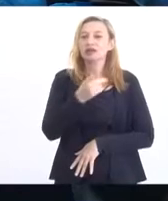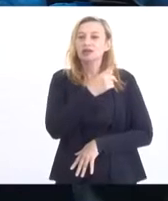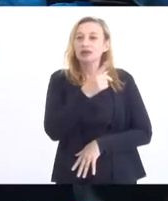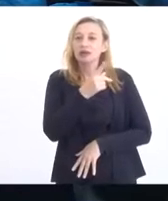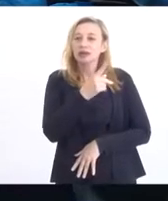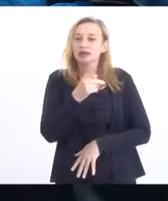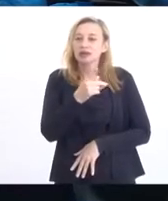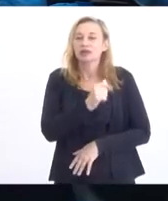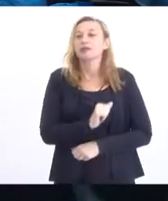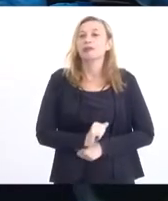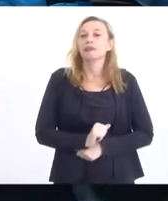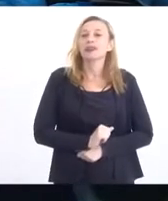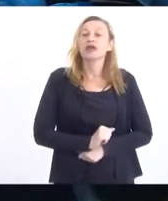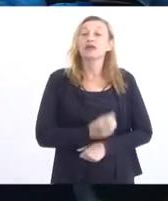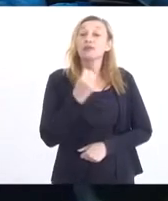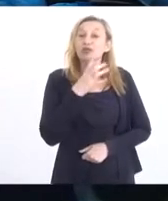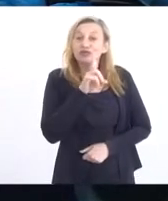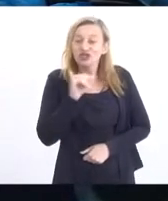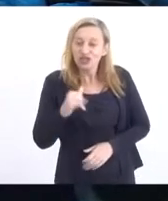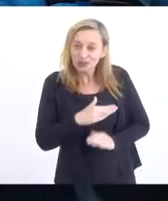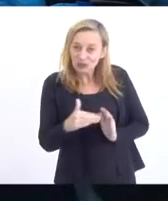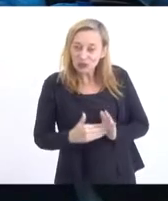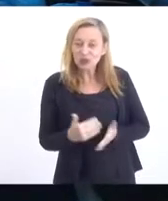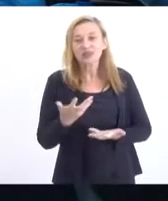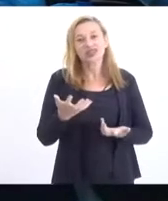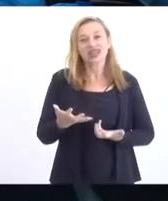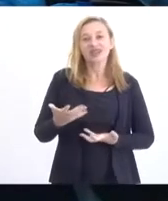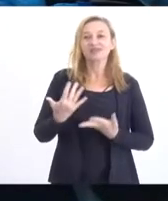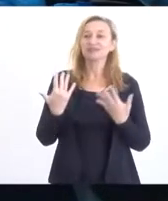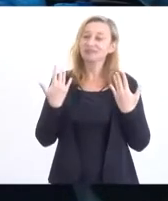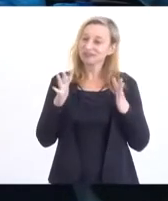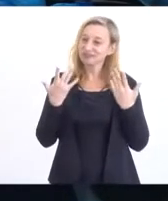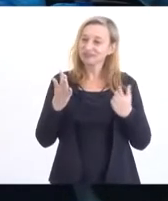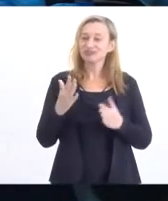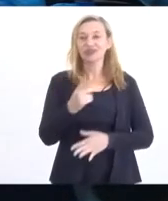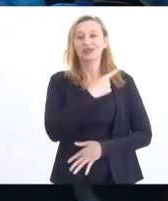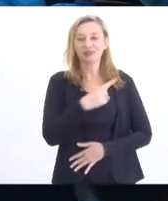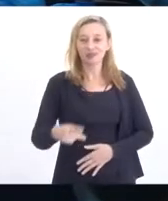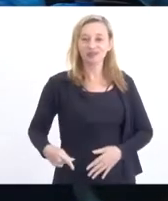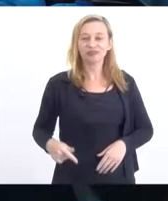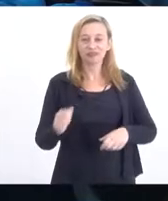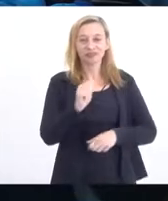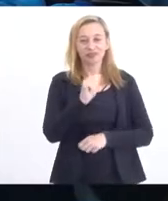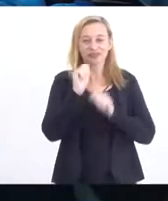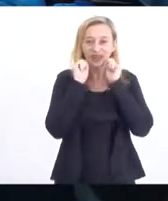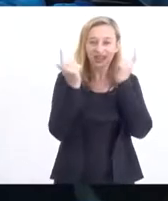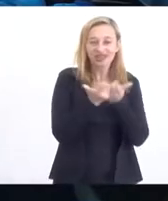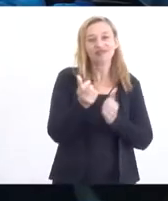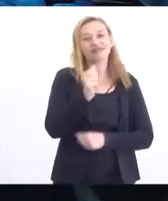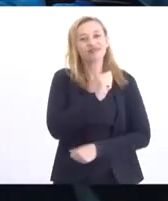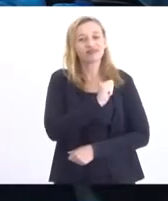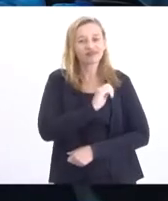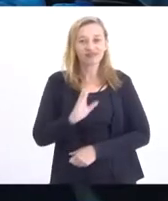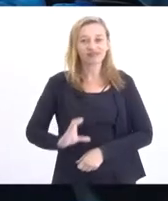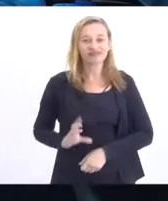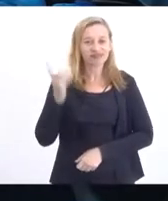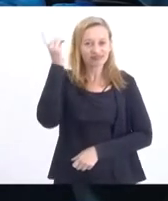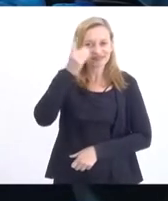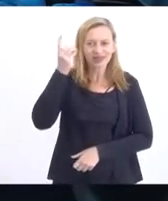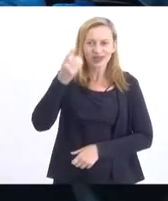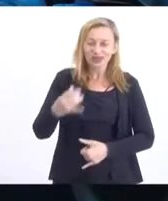Torresmo. Um bom dia a todos. Quero cumprimentar o presidente da Alerj, deputado André Siciliano, que eu tenho